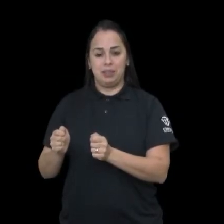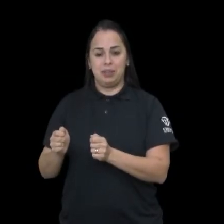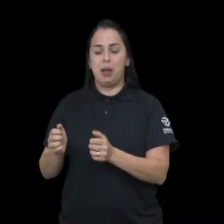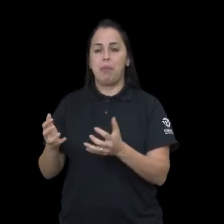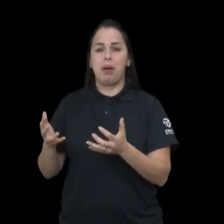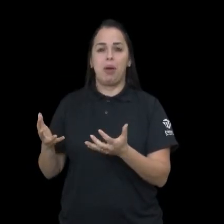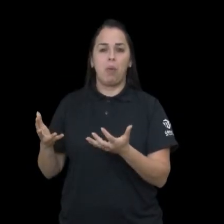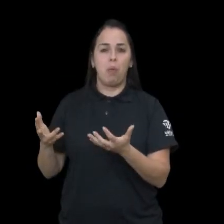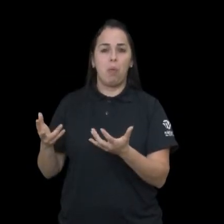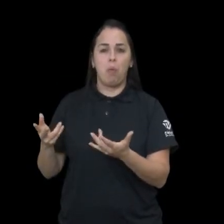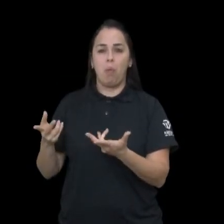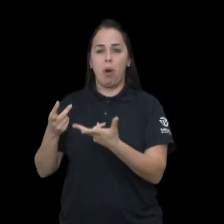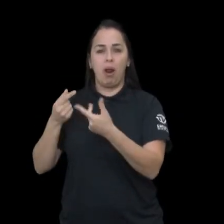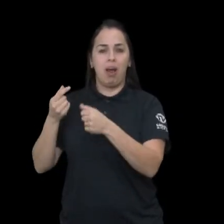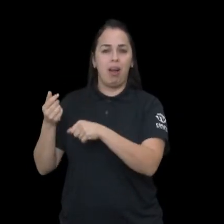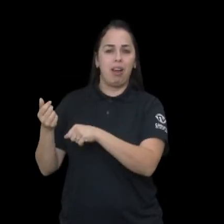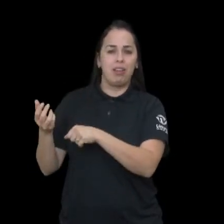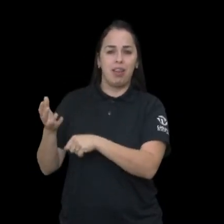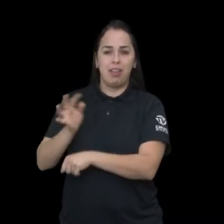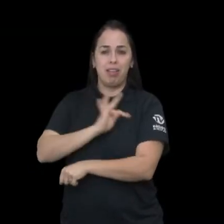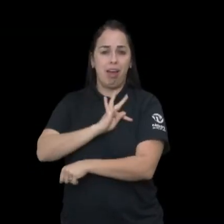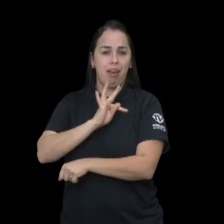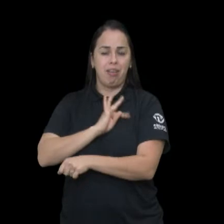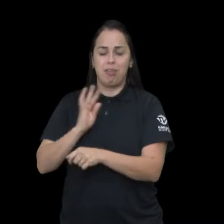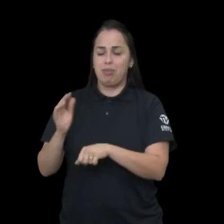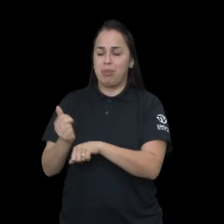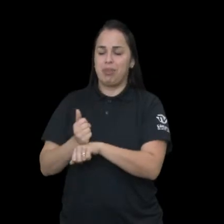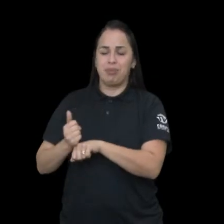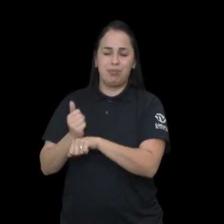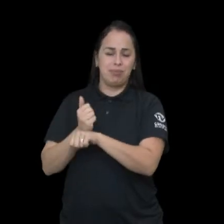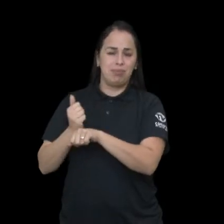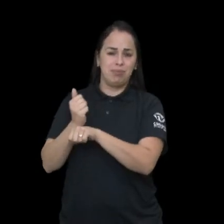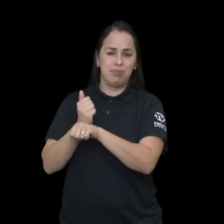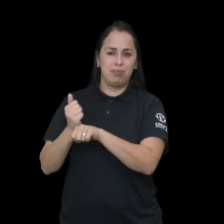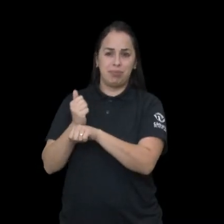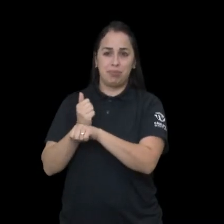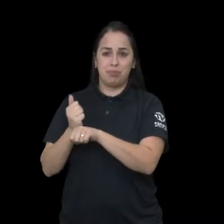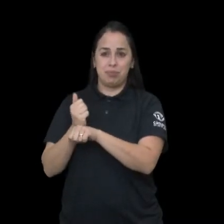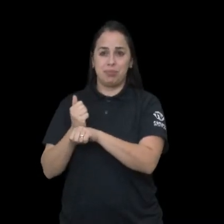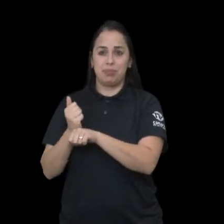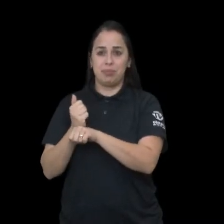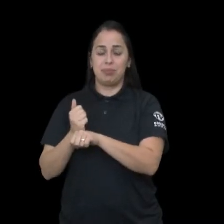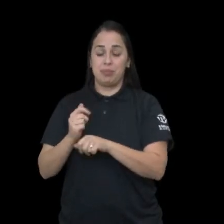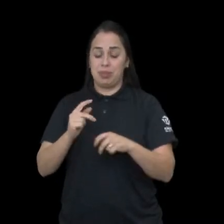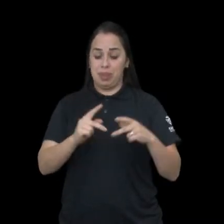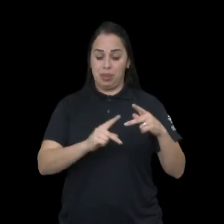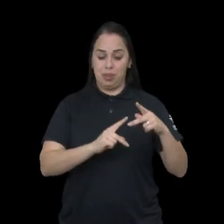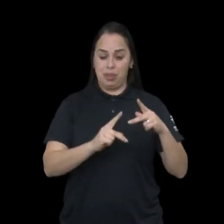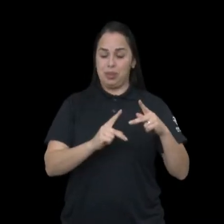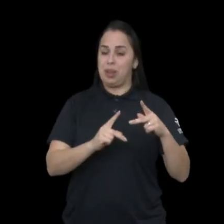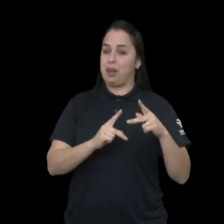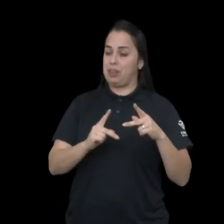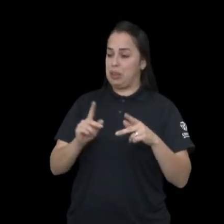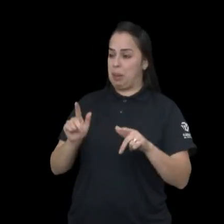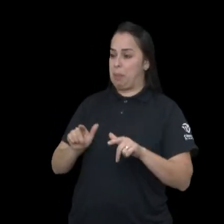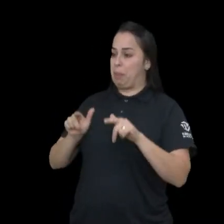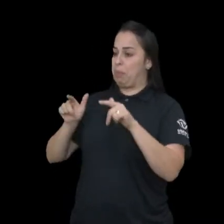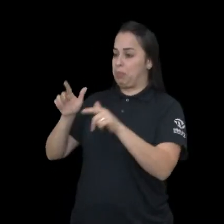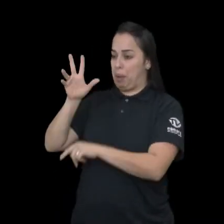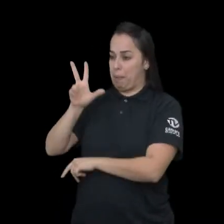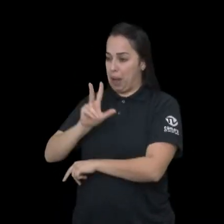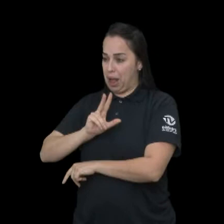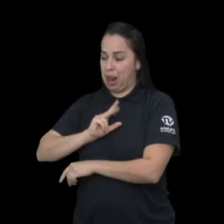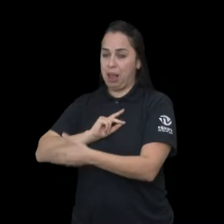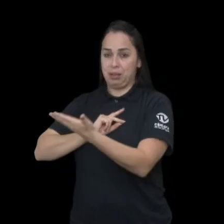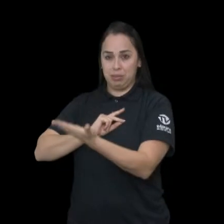qualidade técnica e um profissionalismo a toda prova. São José dos Campos deve muito ao Dr. Ricardo e, por isso, os parabéns